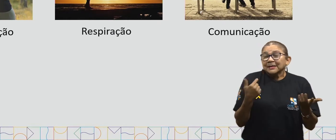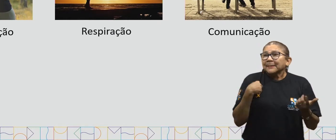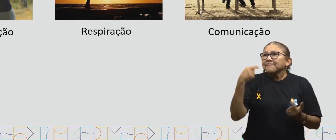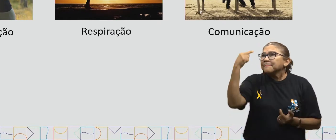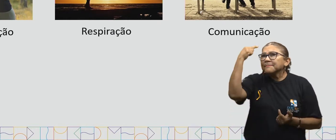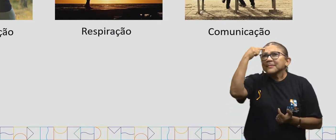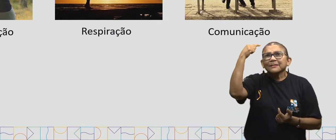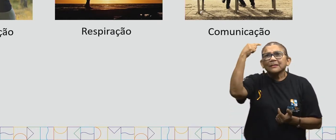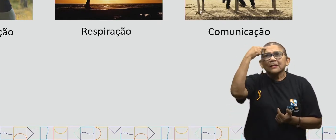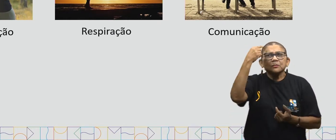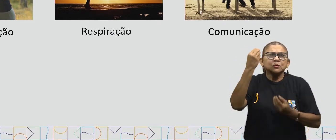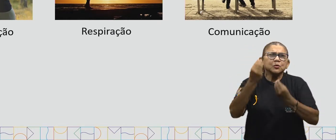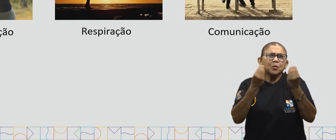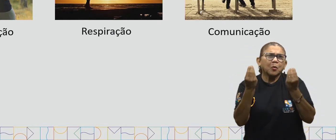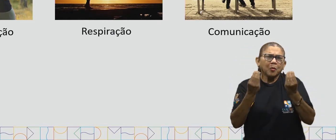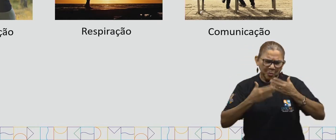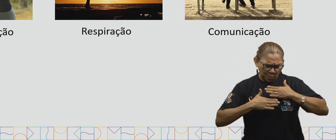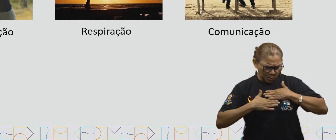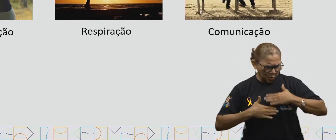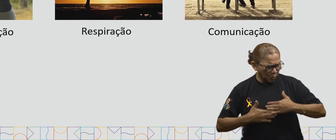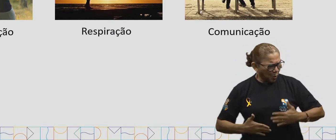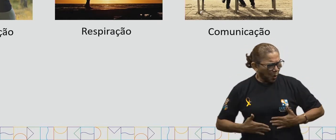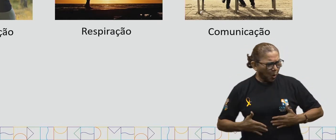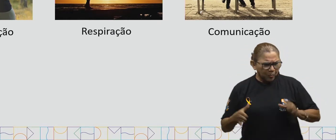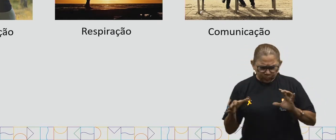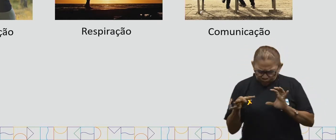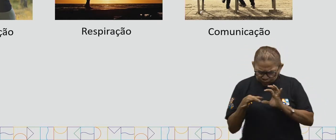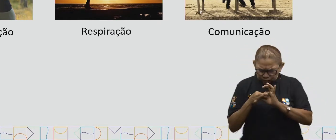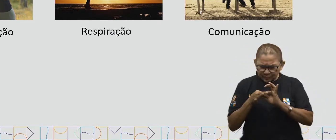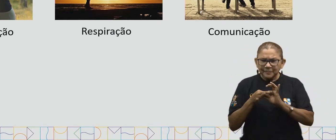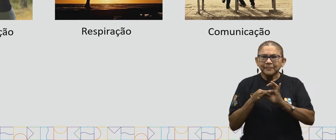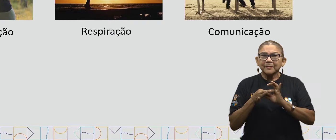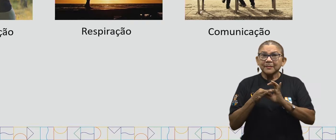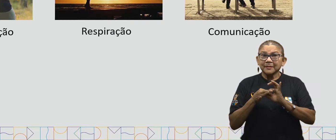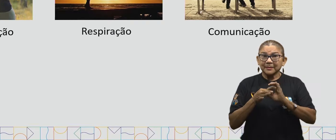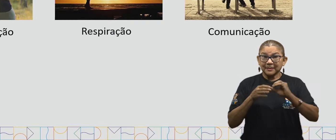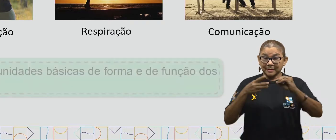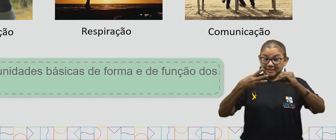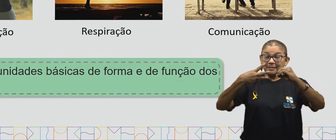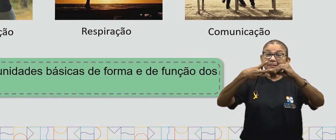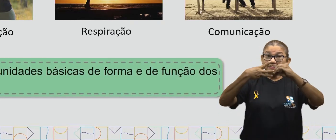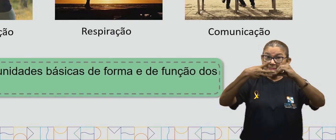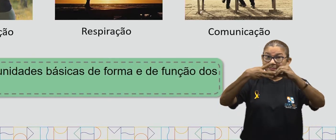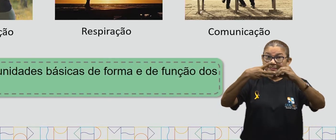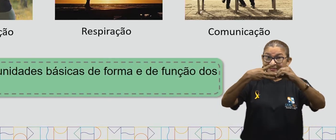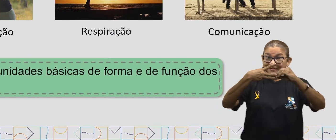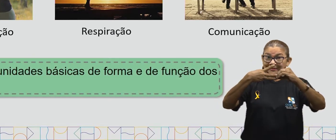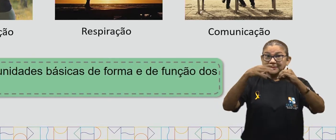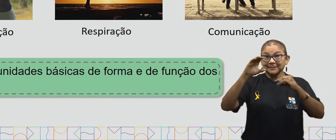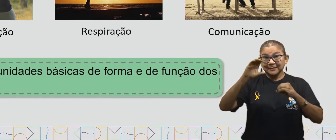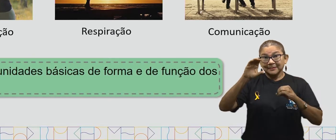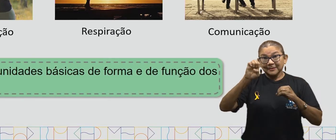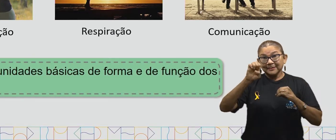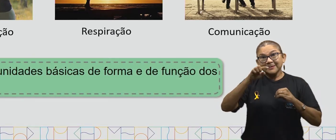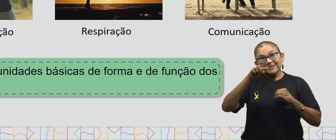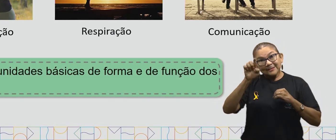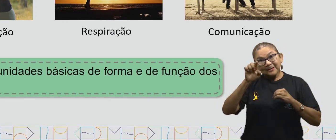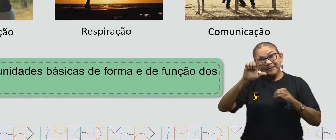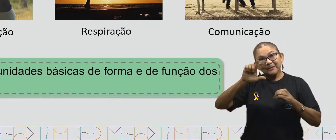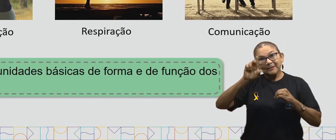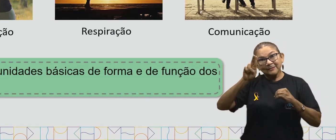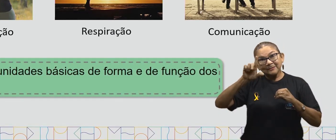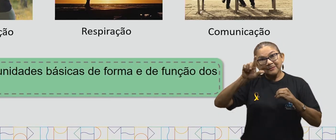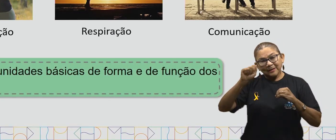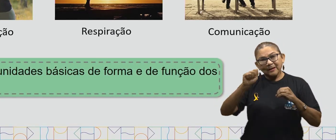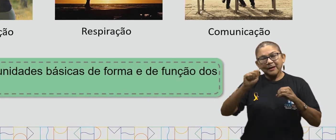conta de como ele é formado por unidades menores, as células. As células são unidades básicas